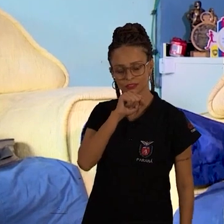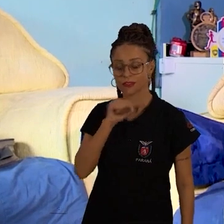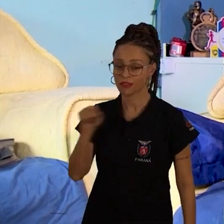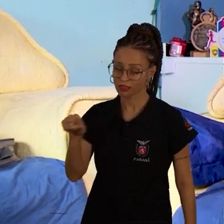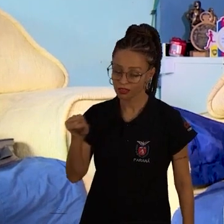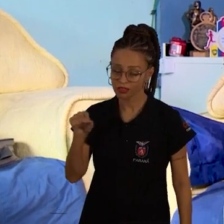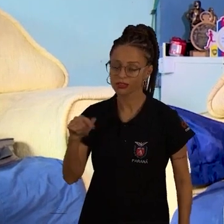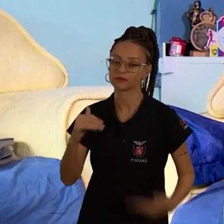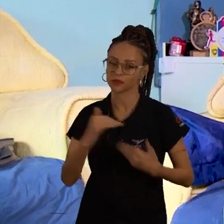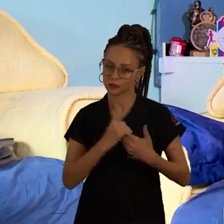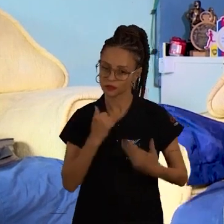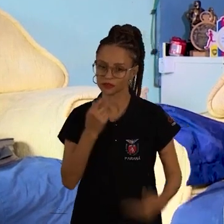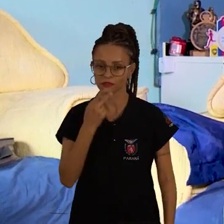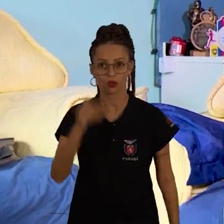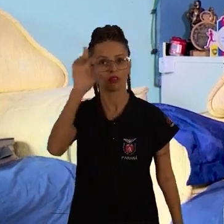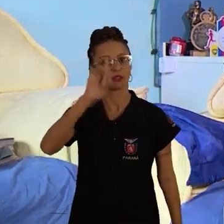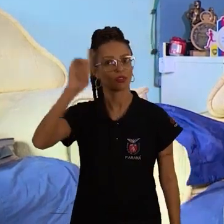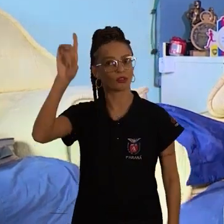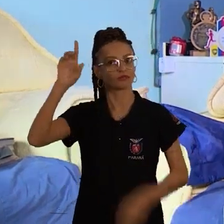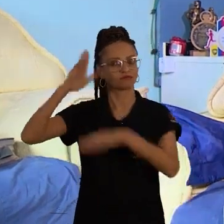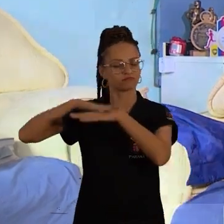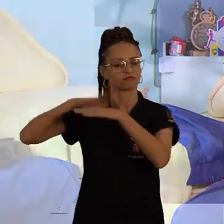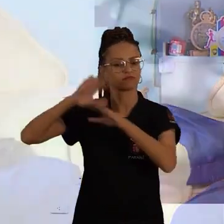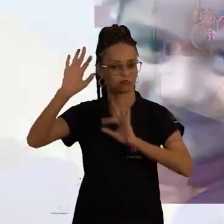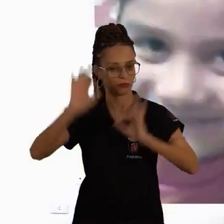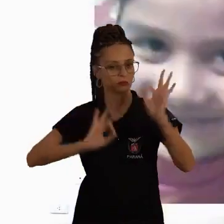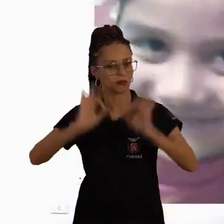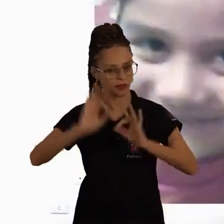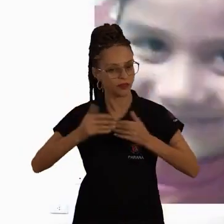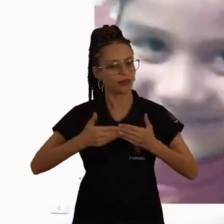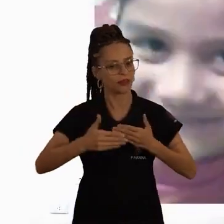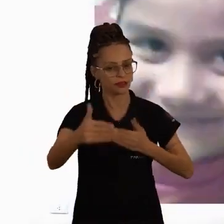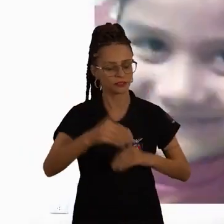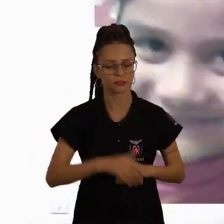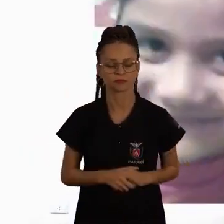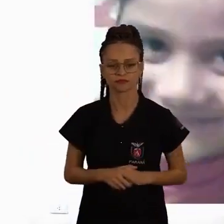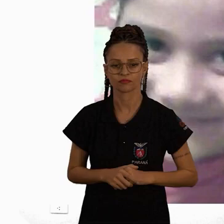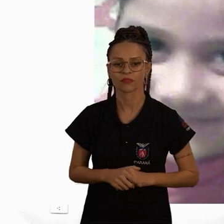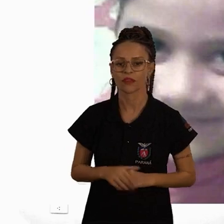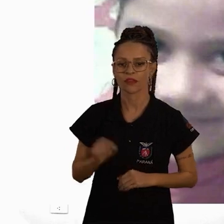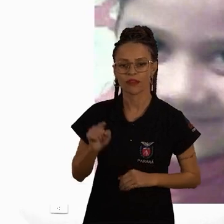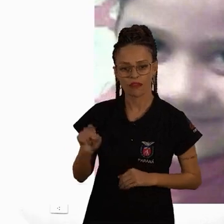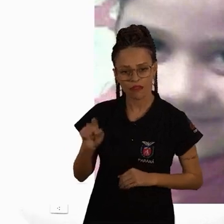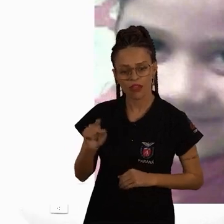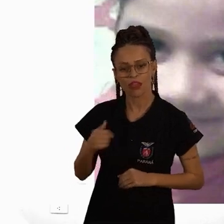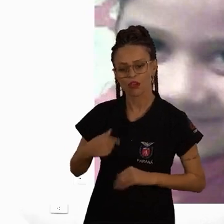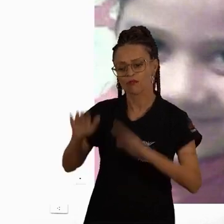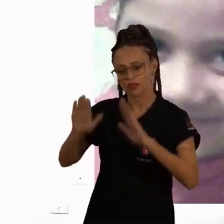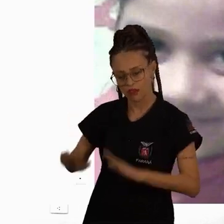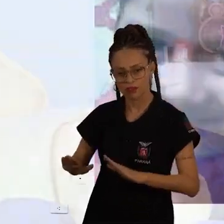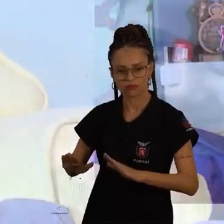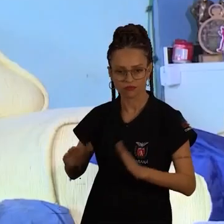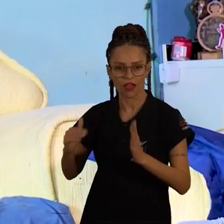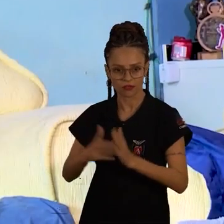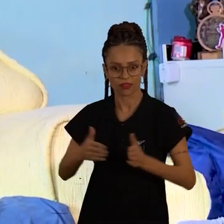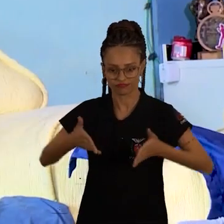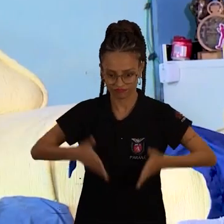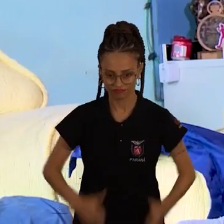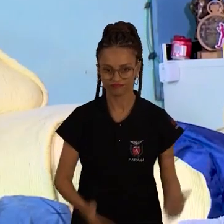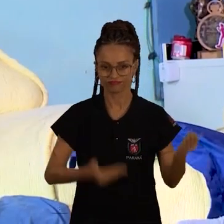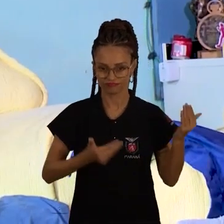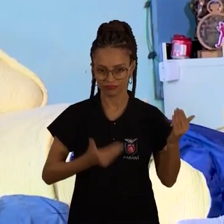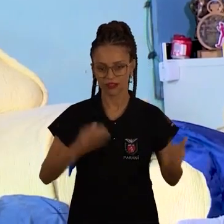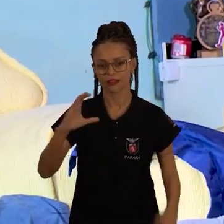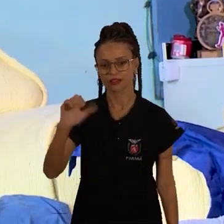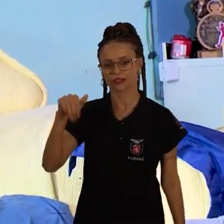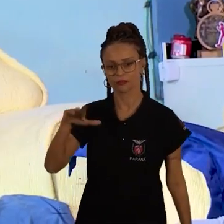E a irmã Lúcia falou para mim assim, que Deus prepara. Elas ficaram comigo até ganhar a Camila.